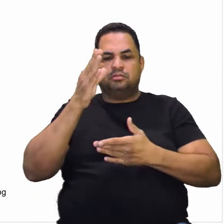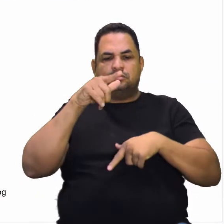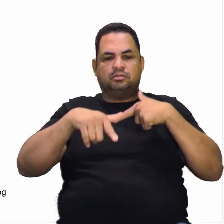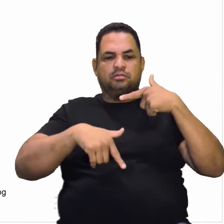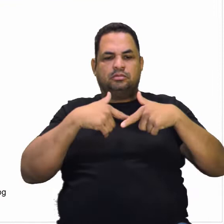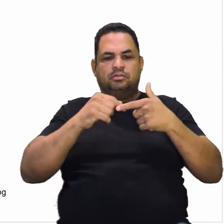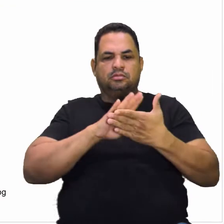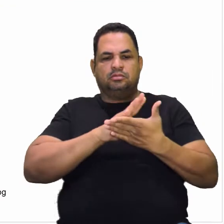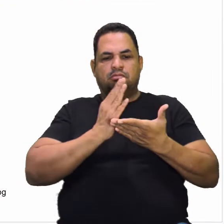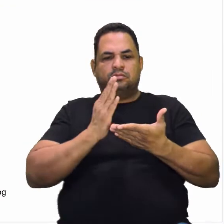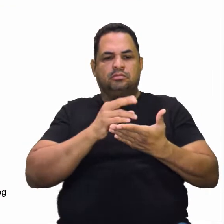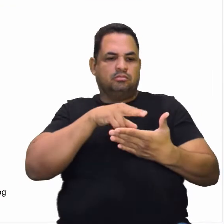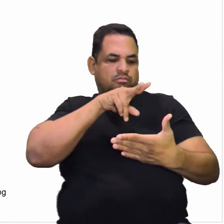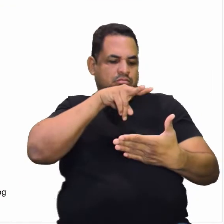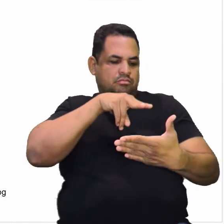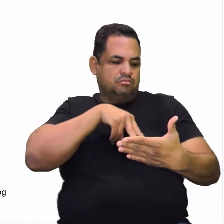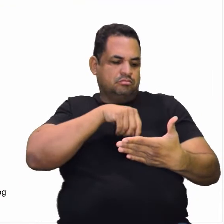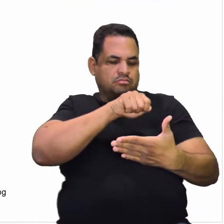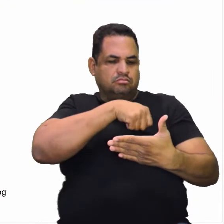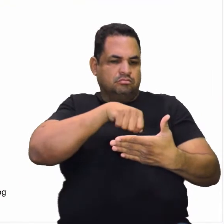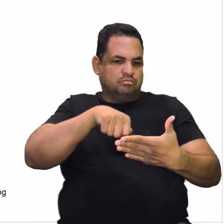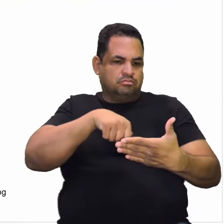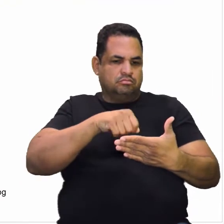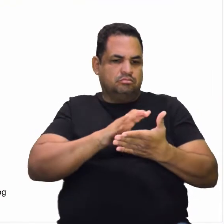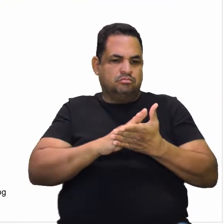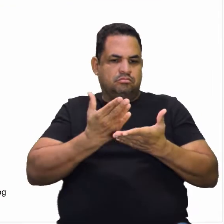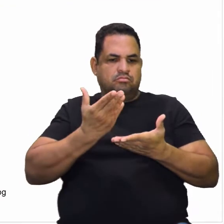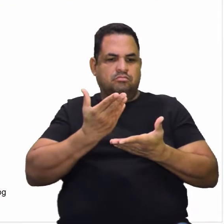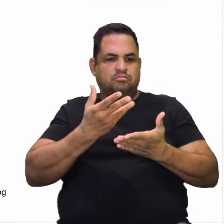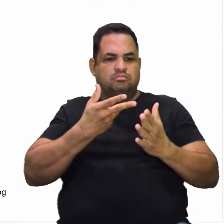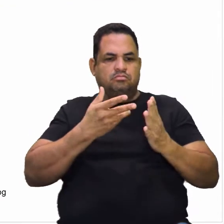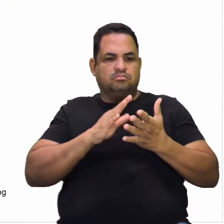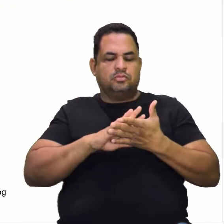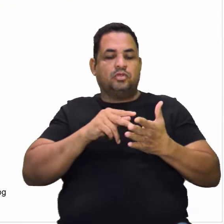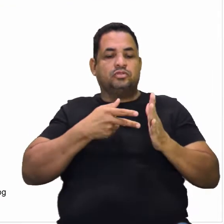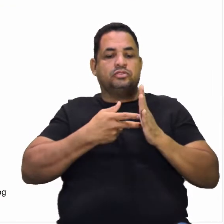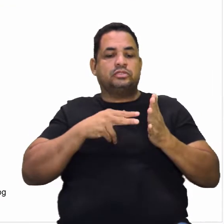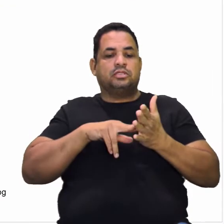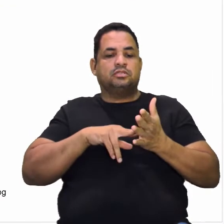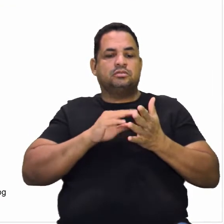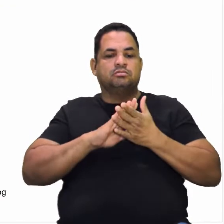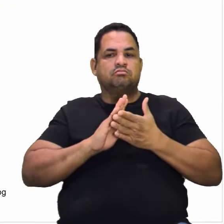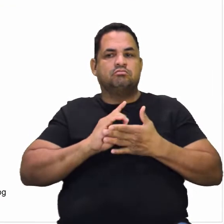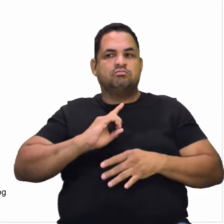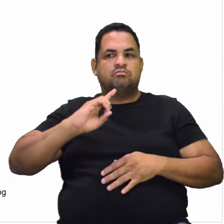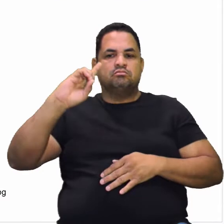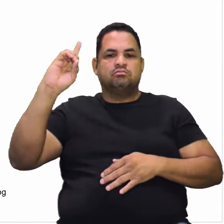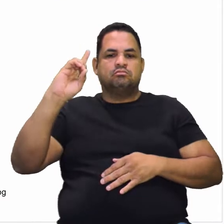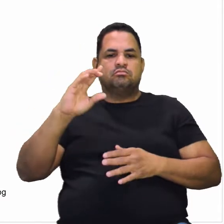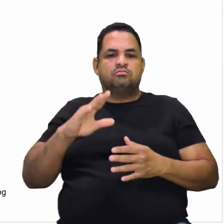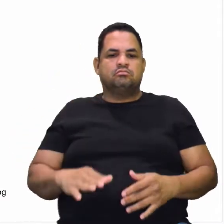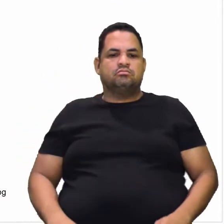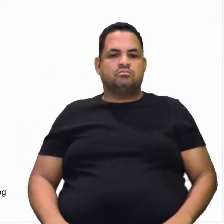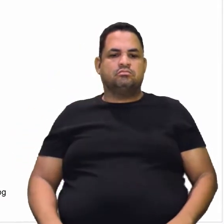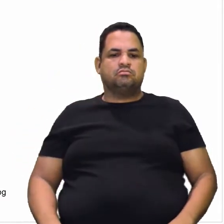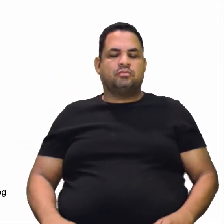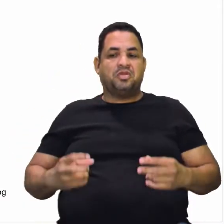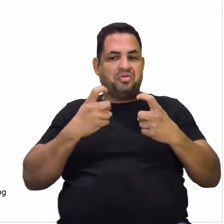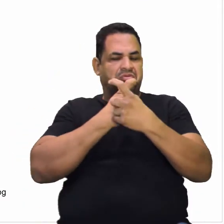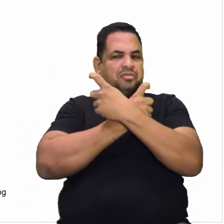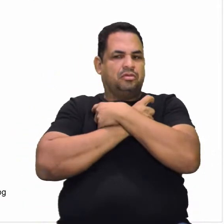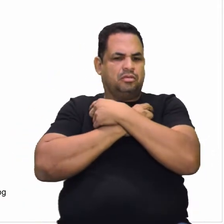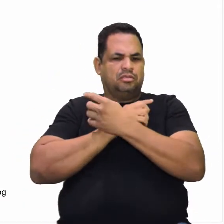ler e escrever os sinais sagrados. Muitas vezes até o faraó nem conhecia,